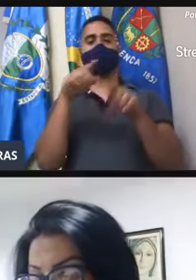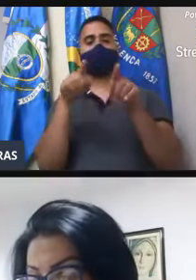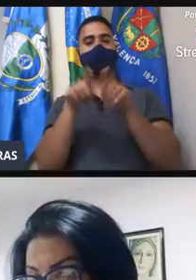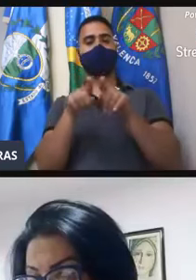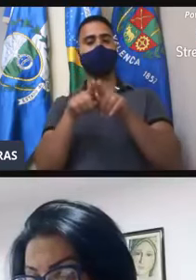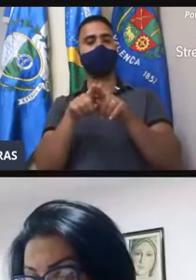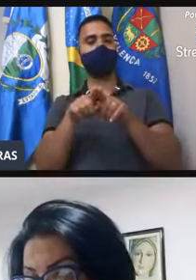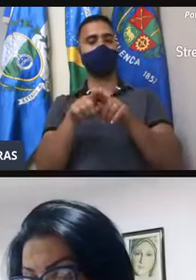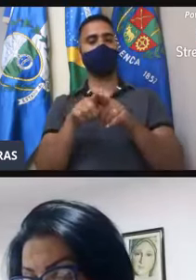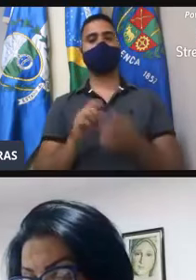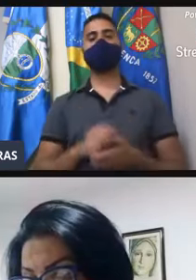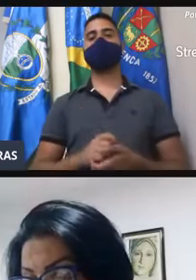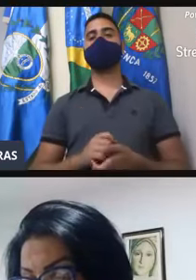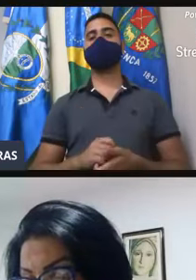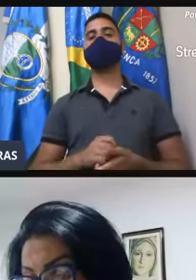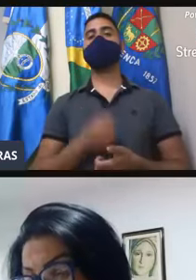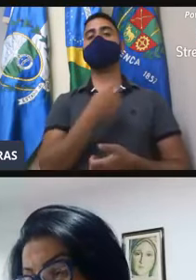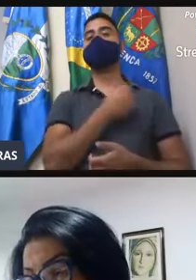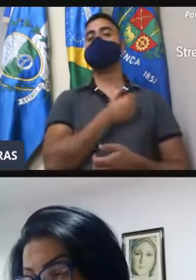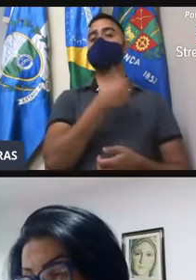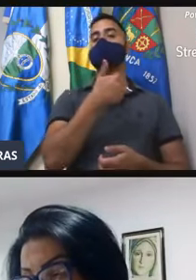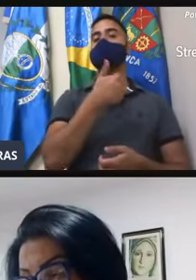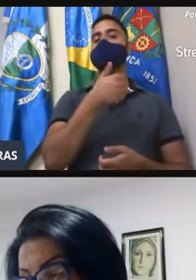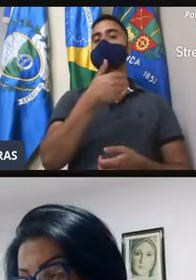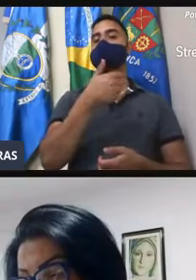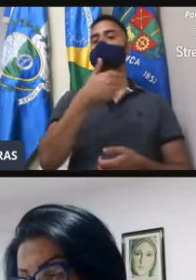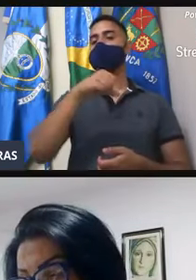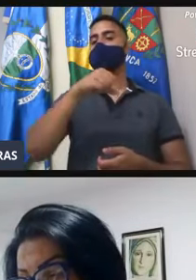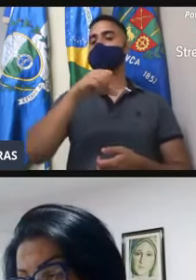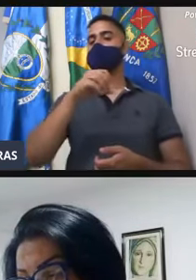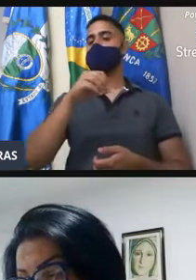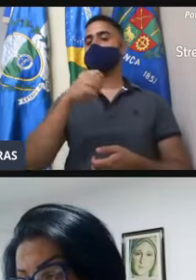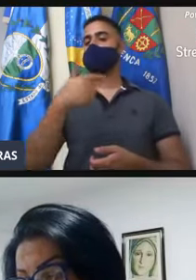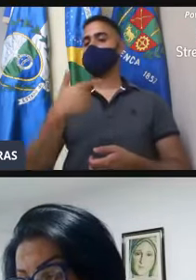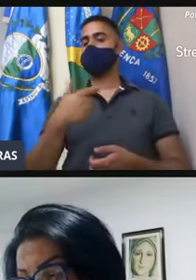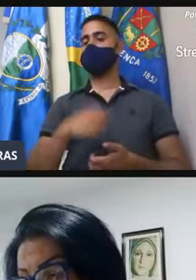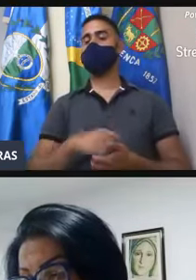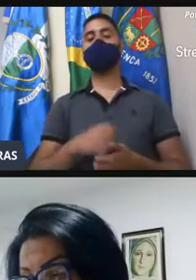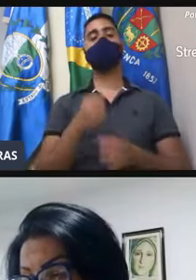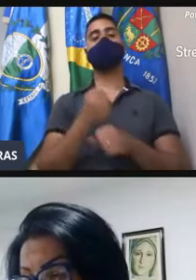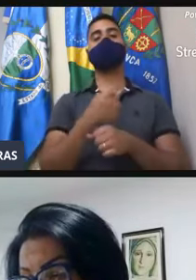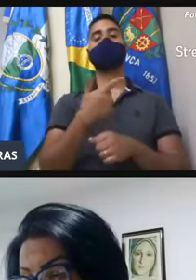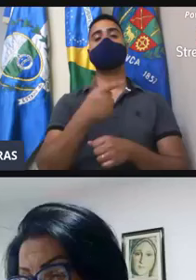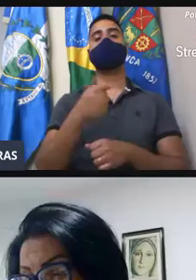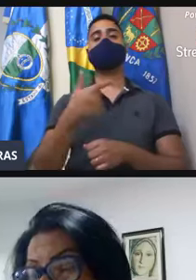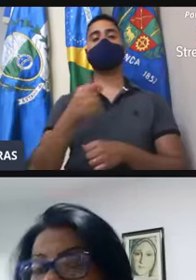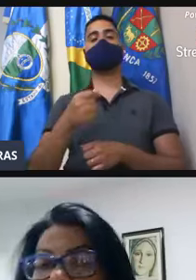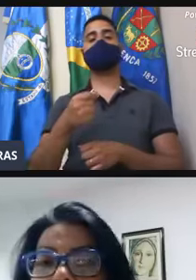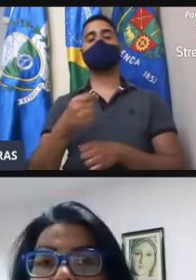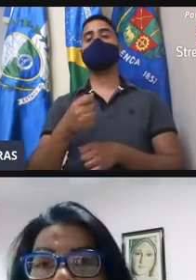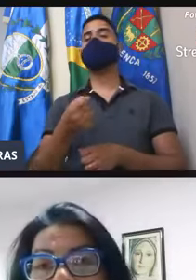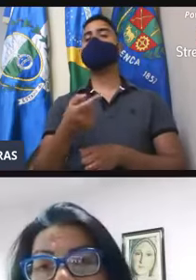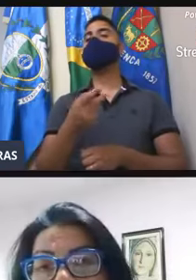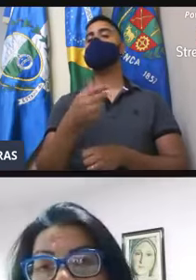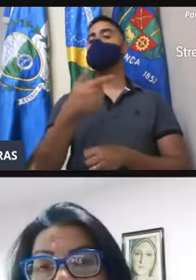através do processo 10.902 de 2020, no valor de